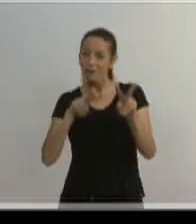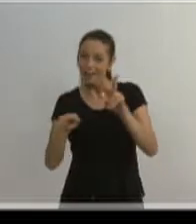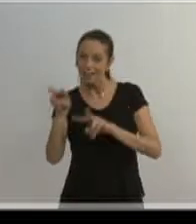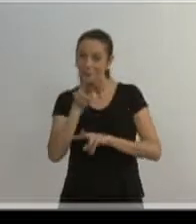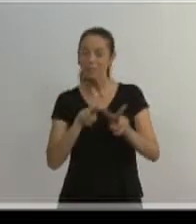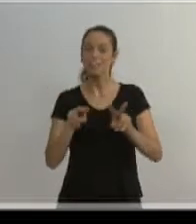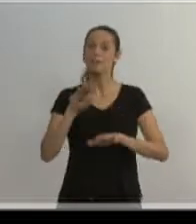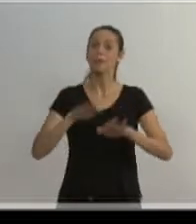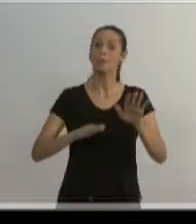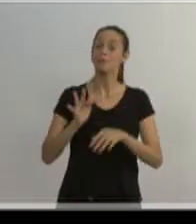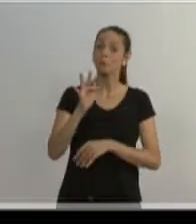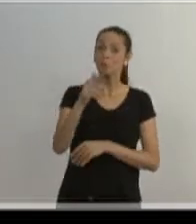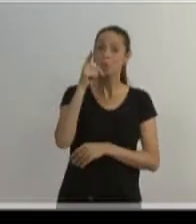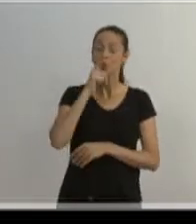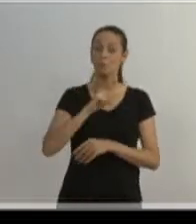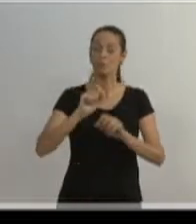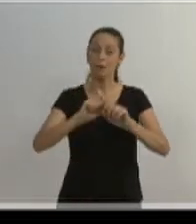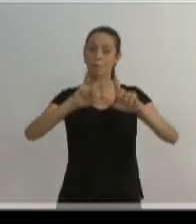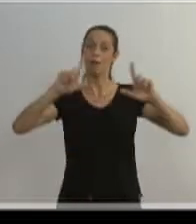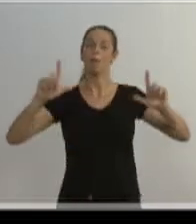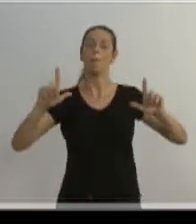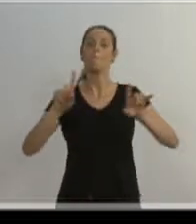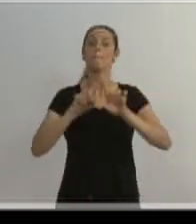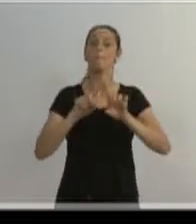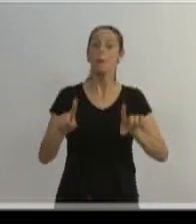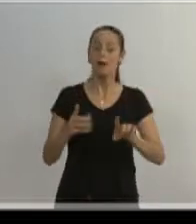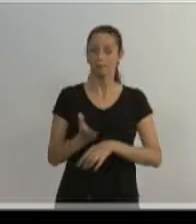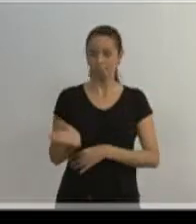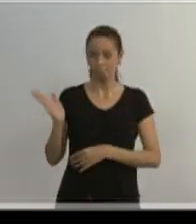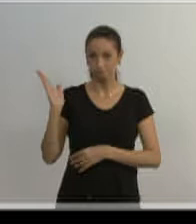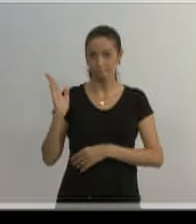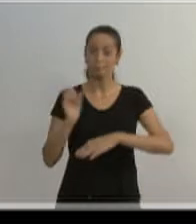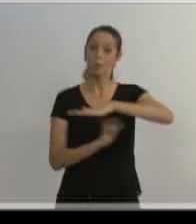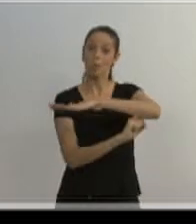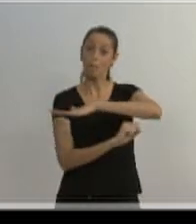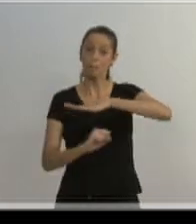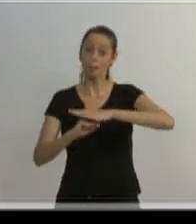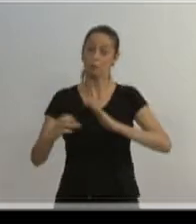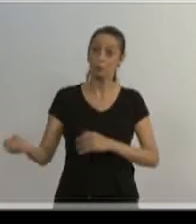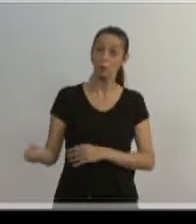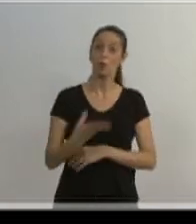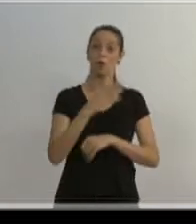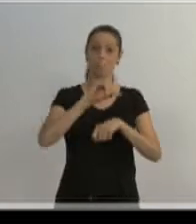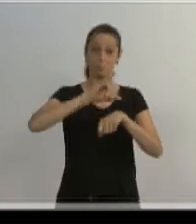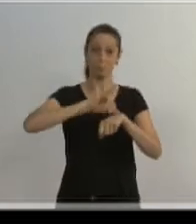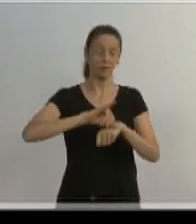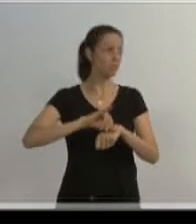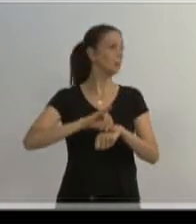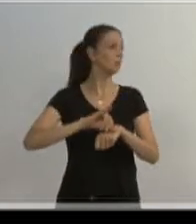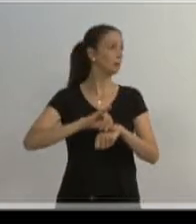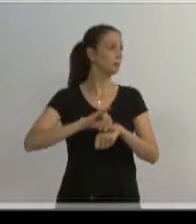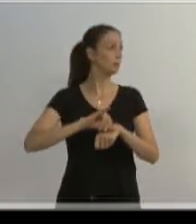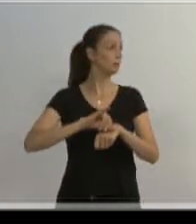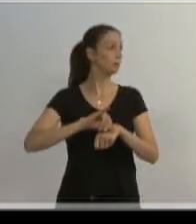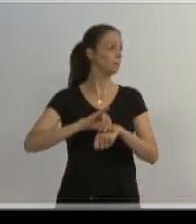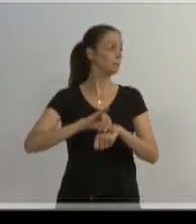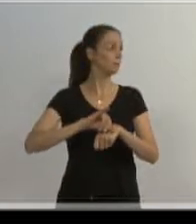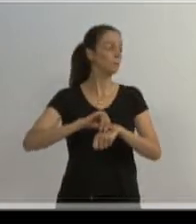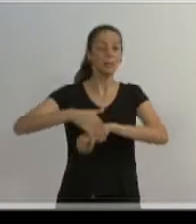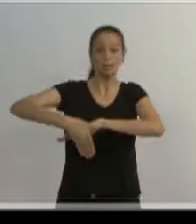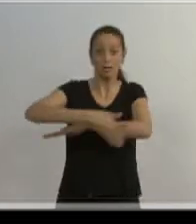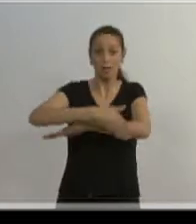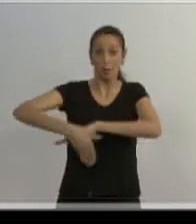uma imagem melhor mas a ponte nova do centro que vai sair aqui no início da